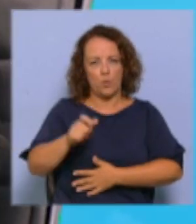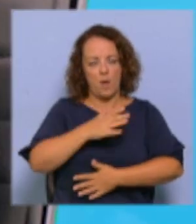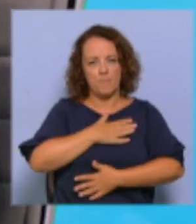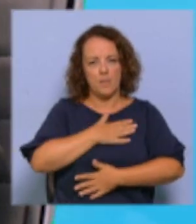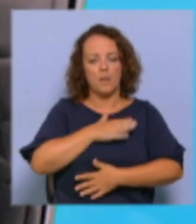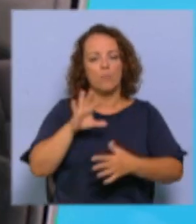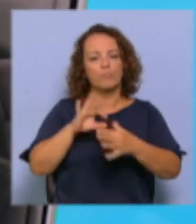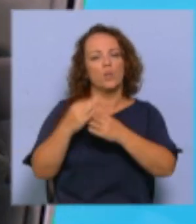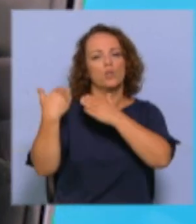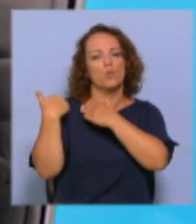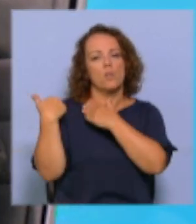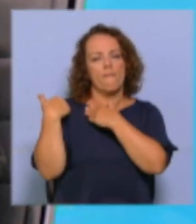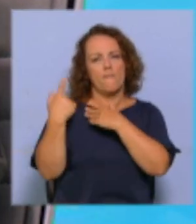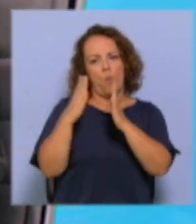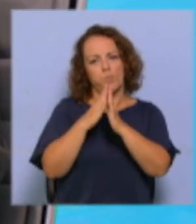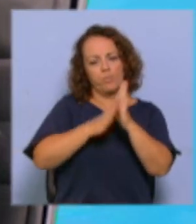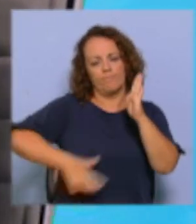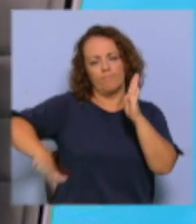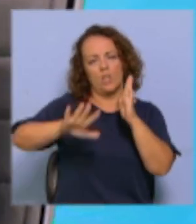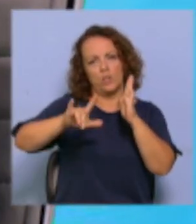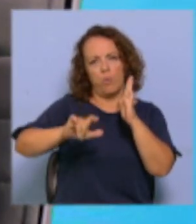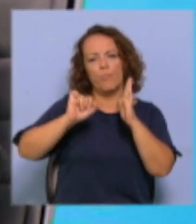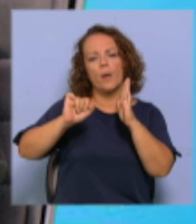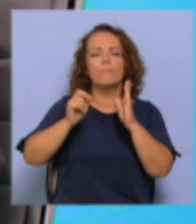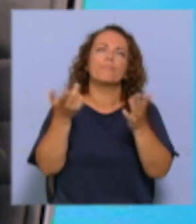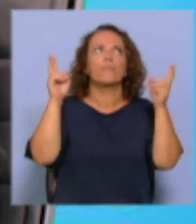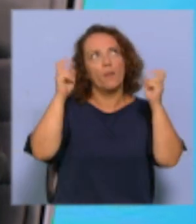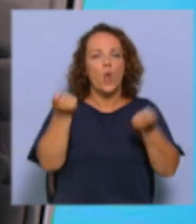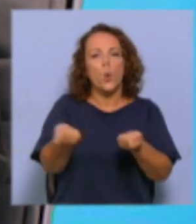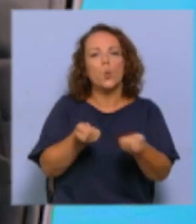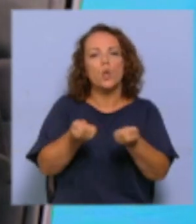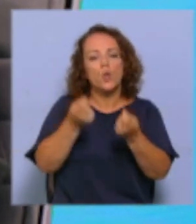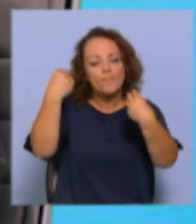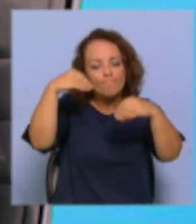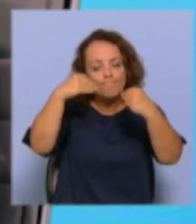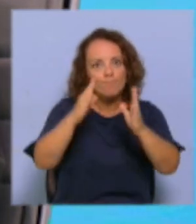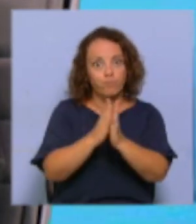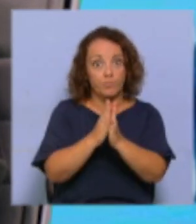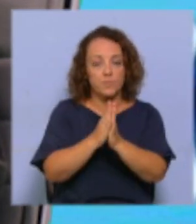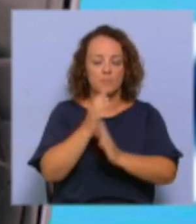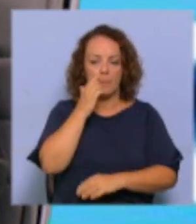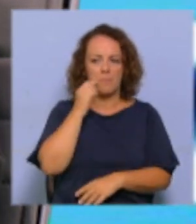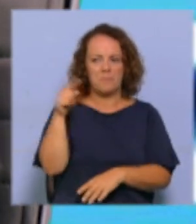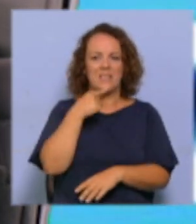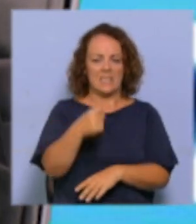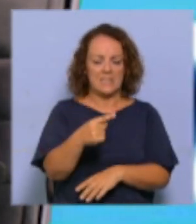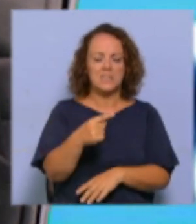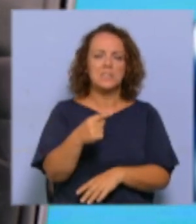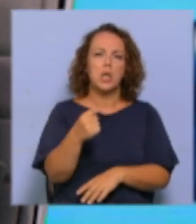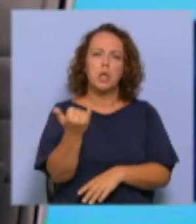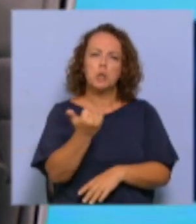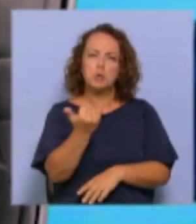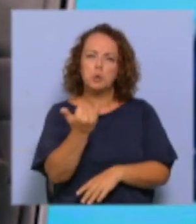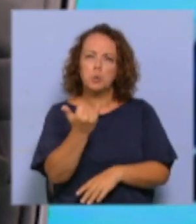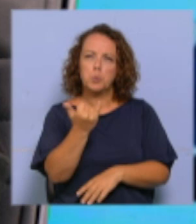que é responsável numa paróquia aqui de Lisboa pela catequese, ou coordenadora, vá lá, da catequese, e ela diz que na segunda parte, a partir